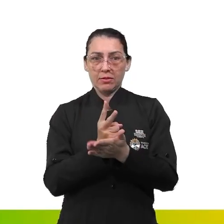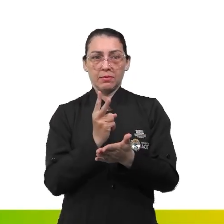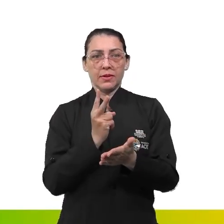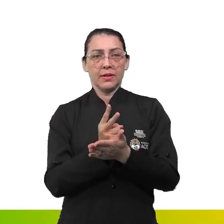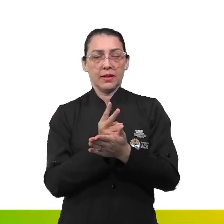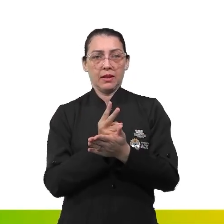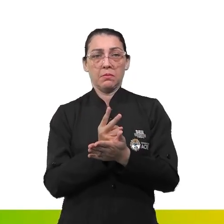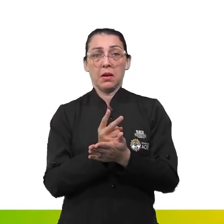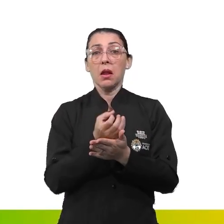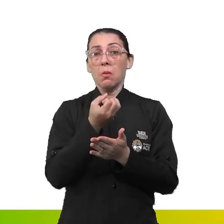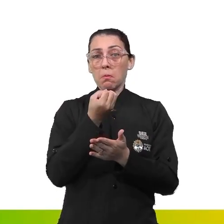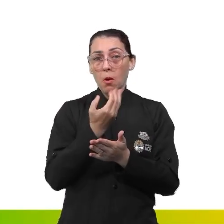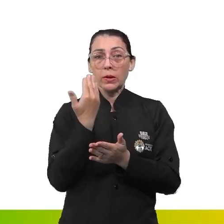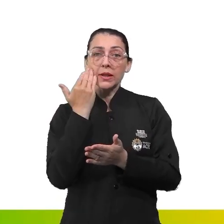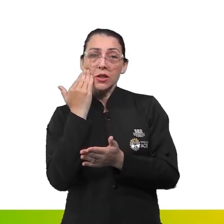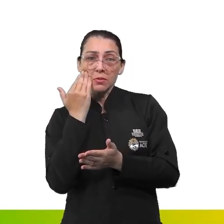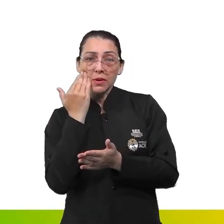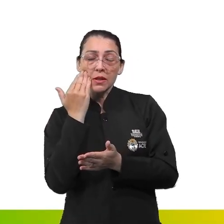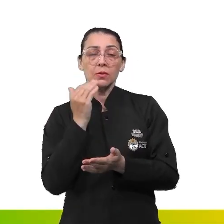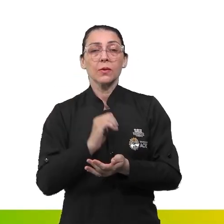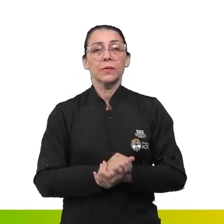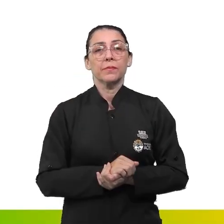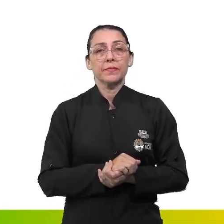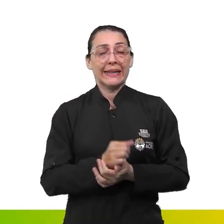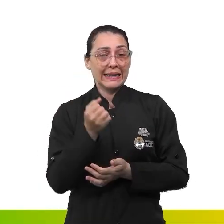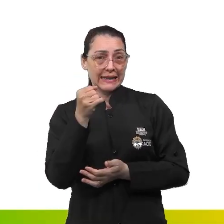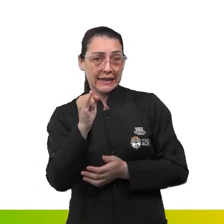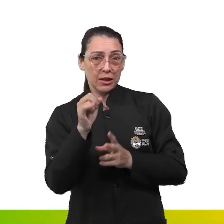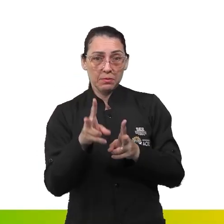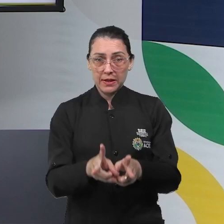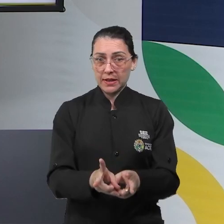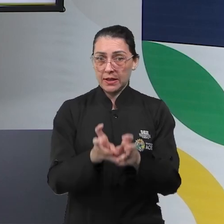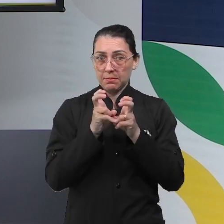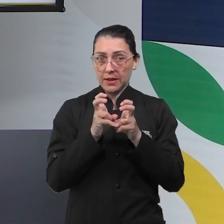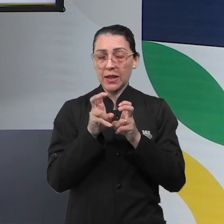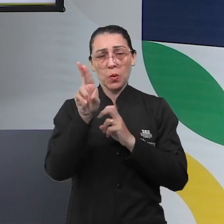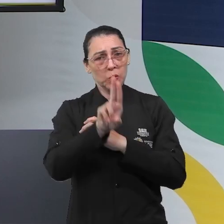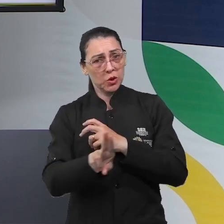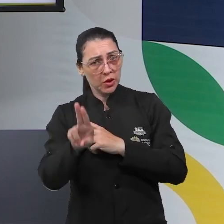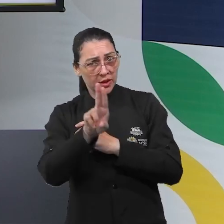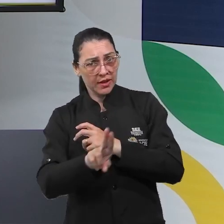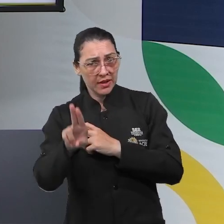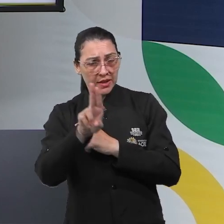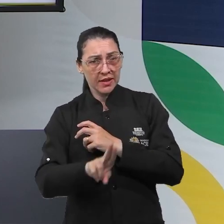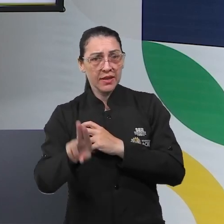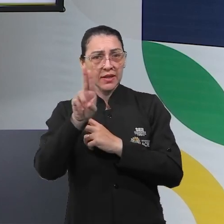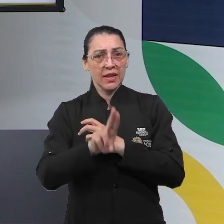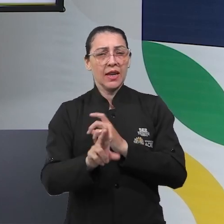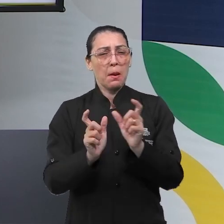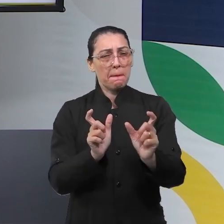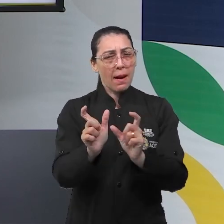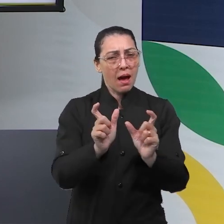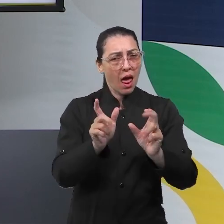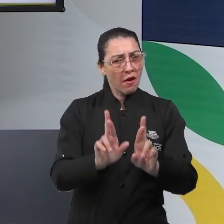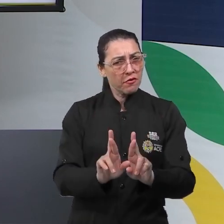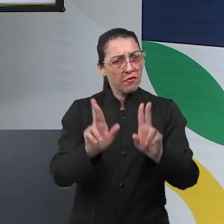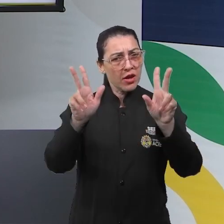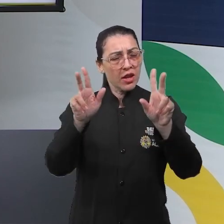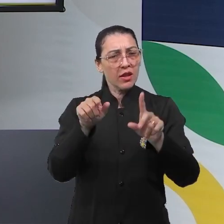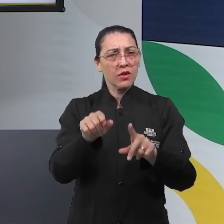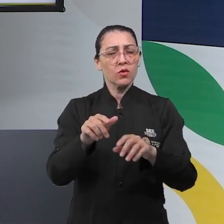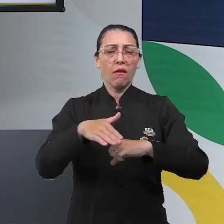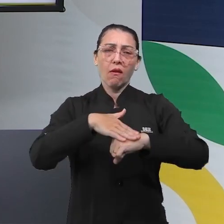opte sempre pelo bom senso. No caso, se você perceber que você está utilizando muito estrangeirismo e talvez a